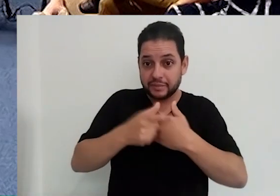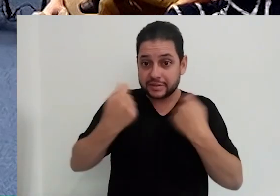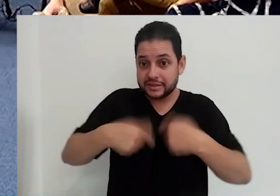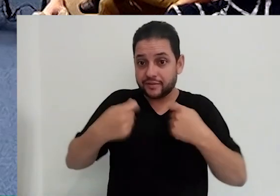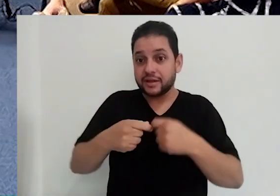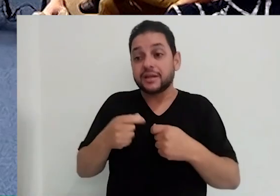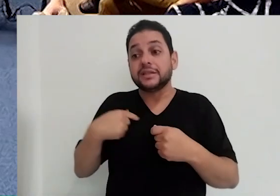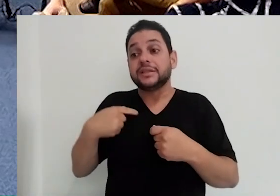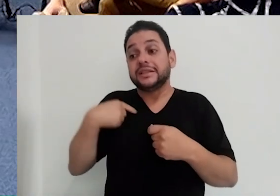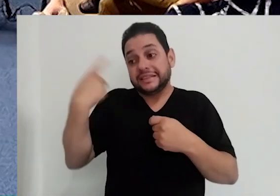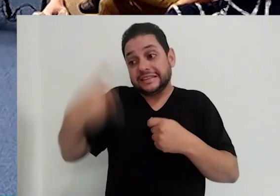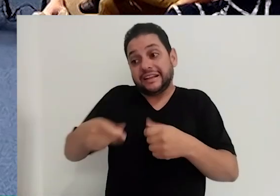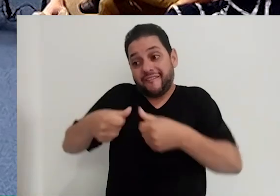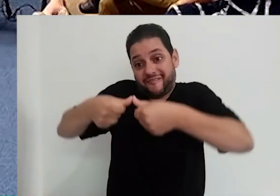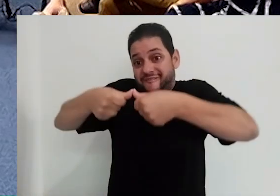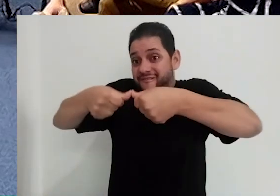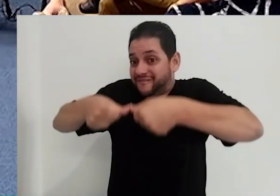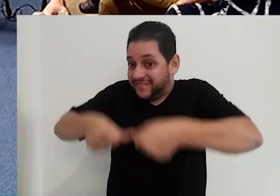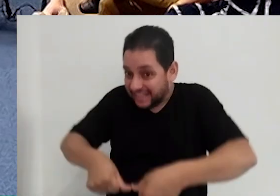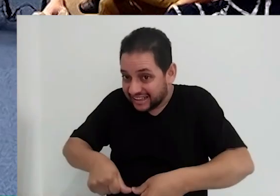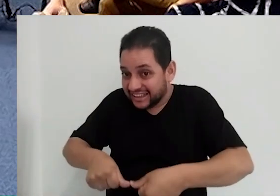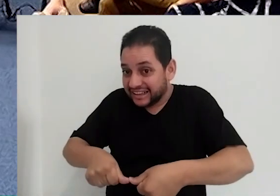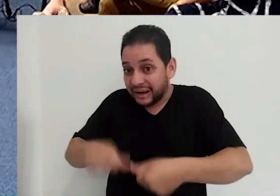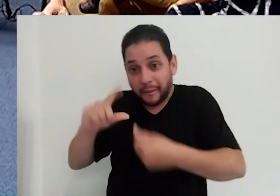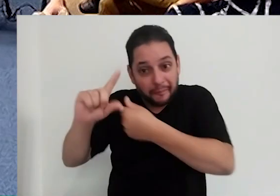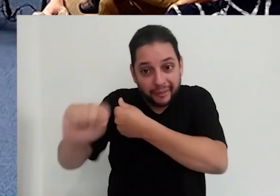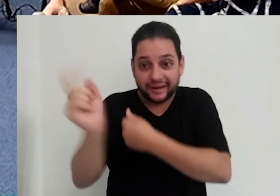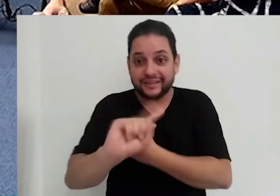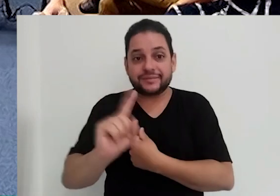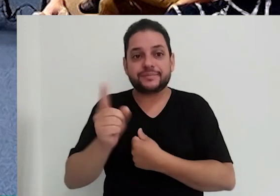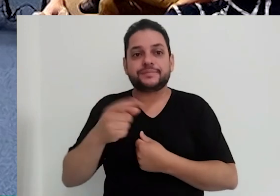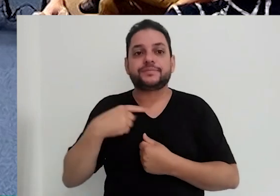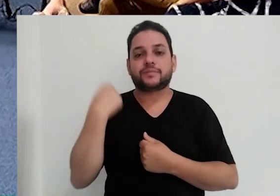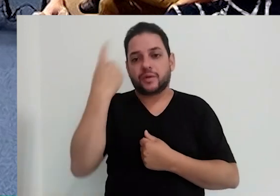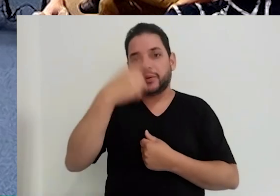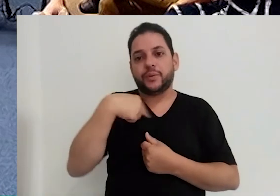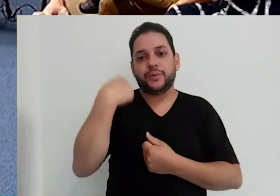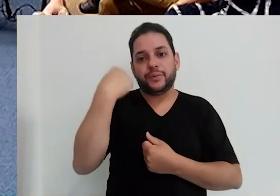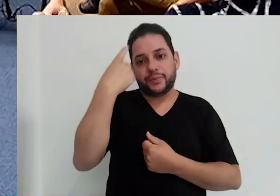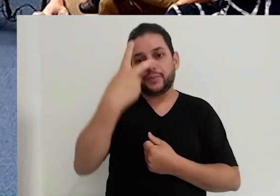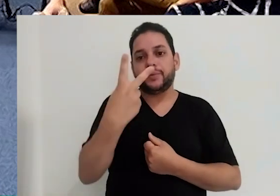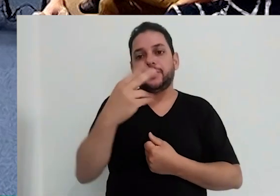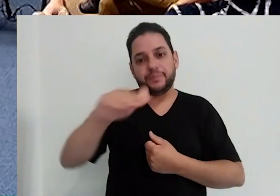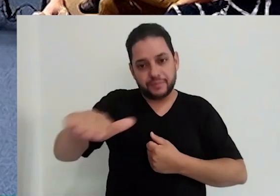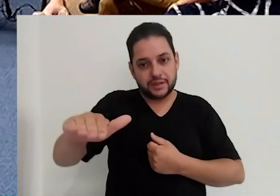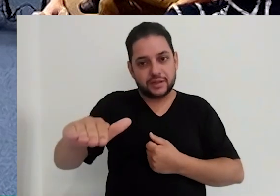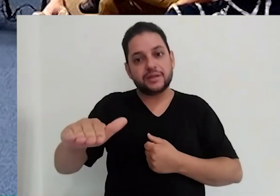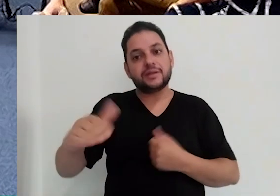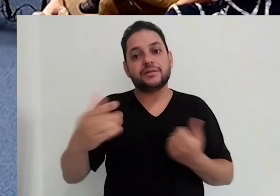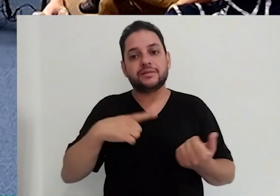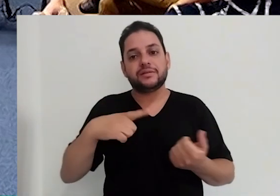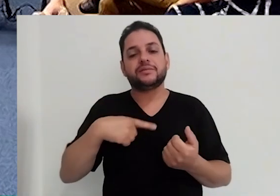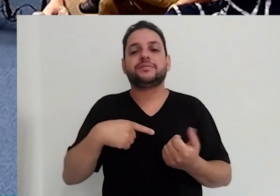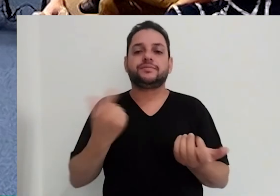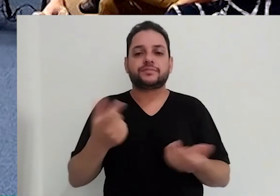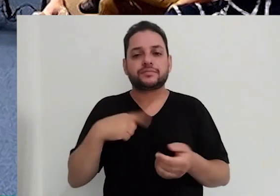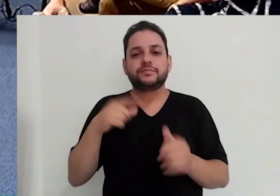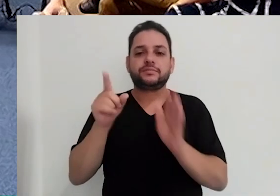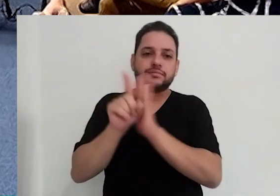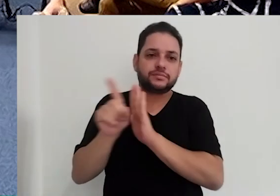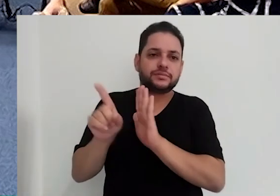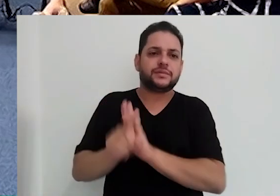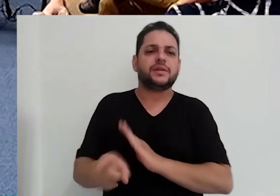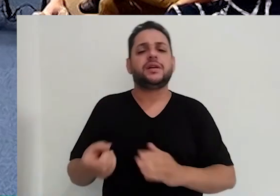e eu consegui graças a Deus ele foi uma entrevista de 2 horas me0 a gente usou muito sei lá talvez 10 minutos daquilo tudo foi uma entrevista